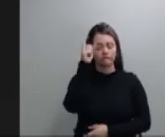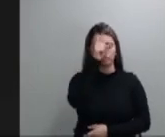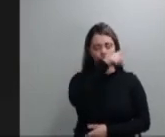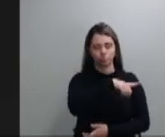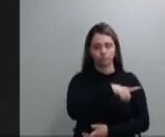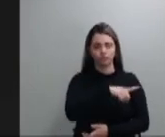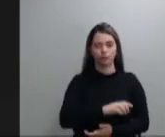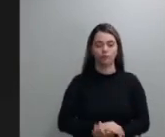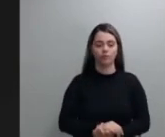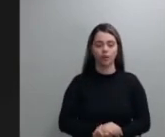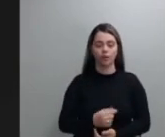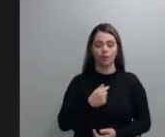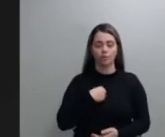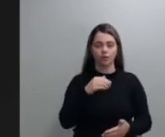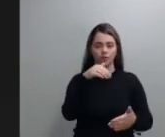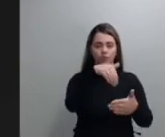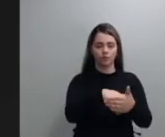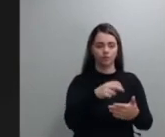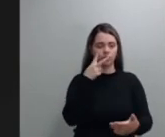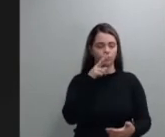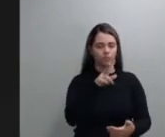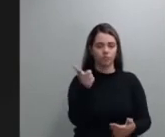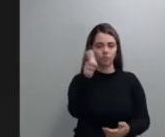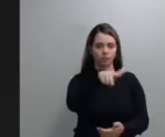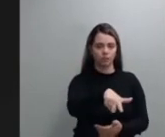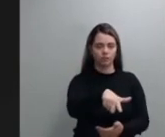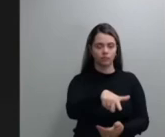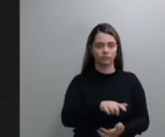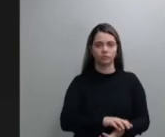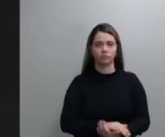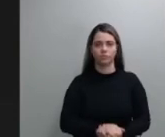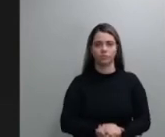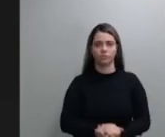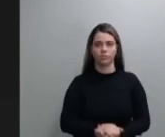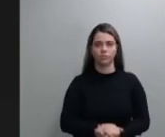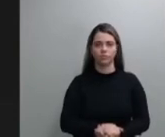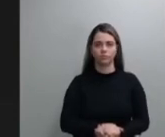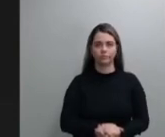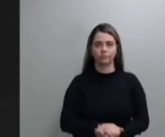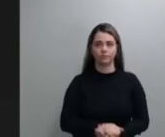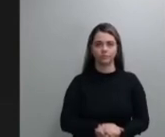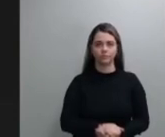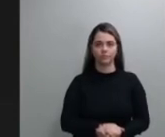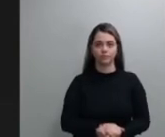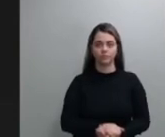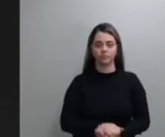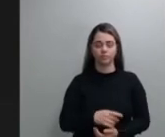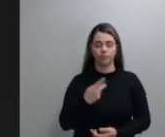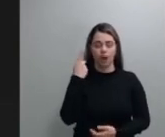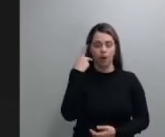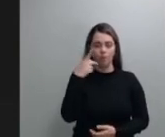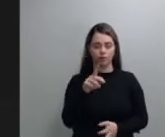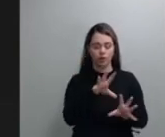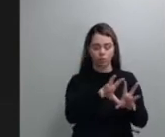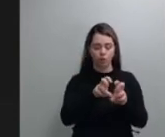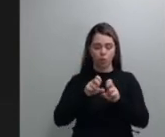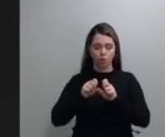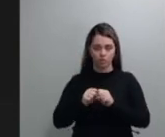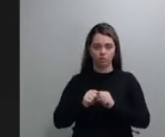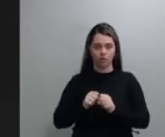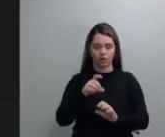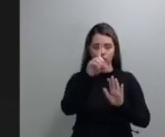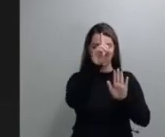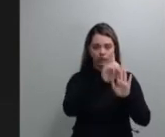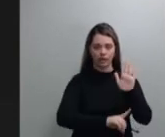meu voto visto respeitosamente pelo acolhimento dos embargos de declaração da